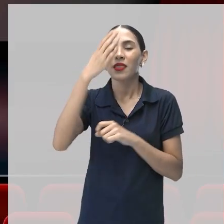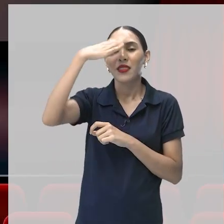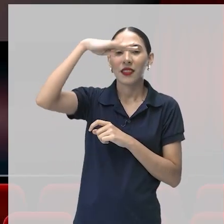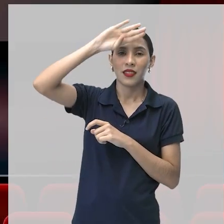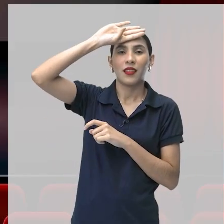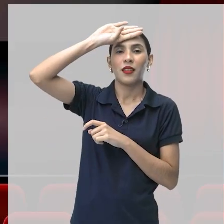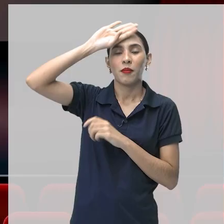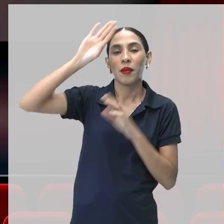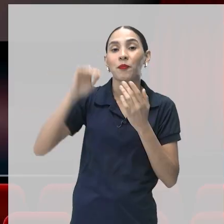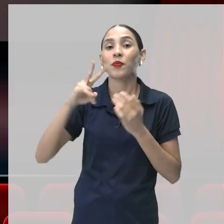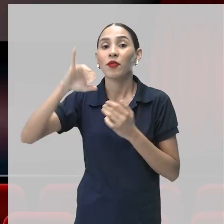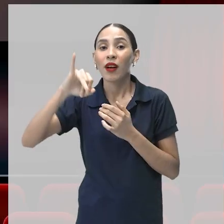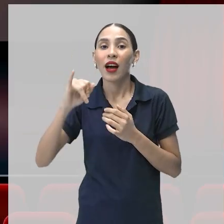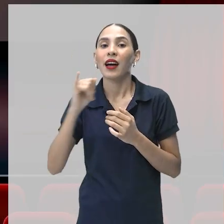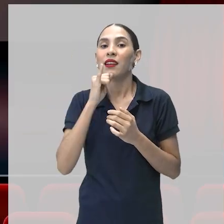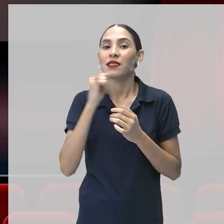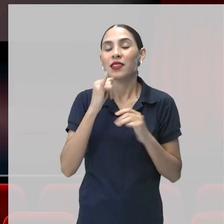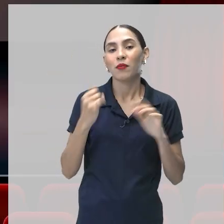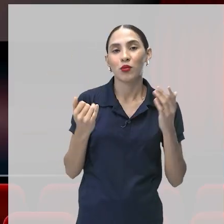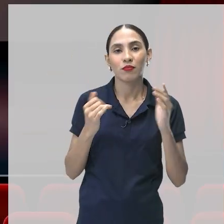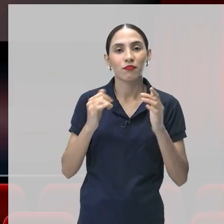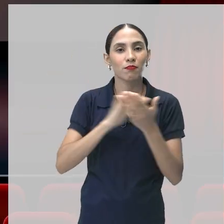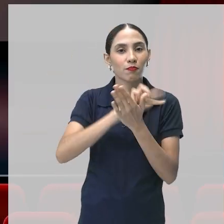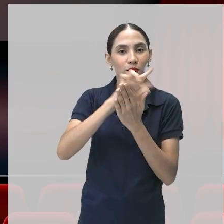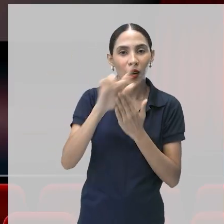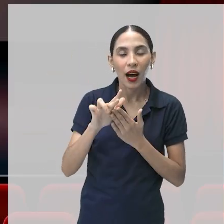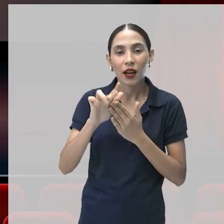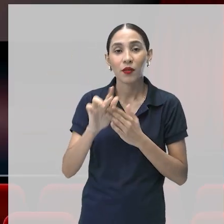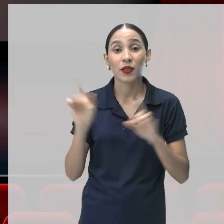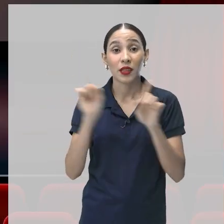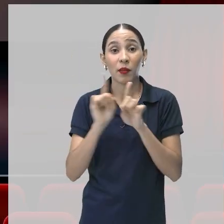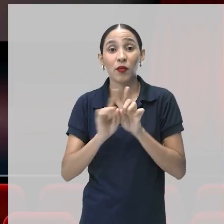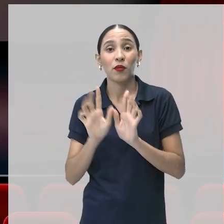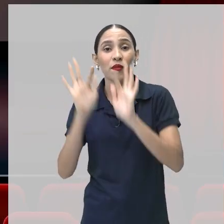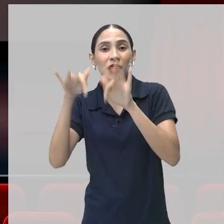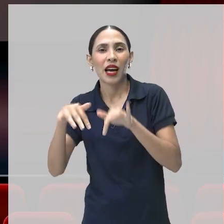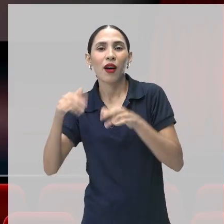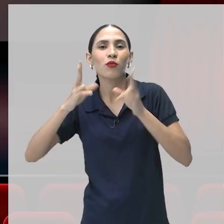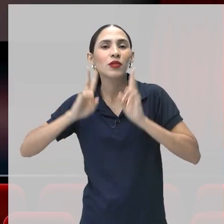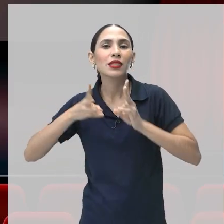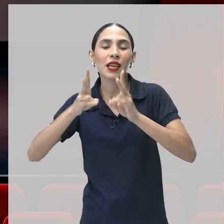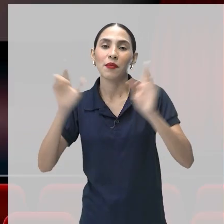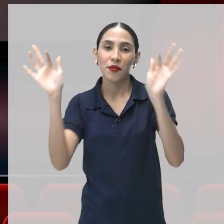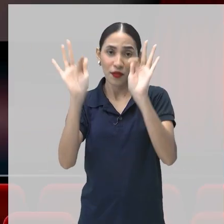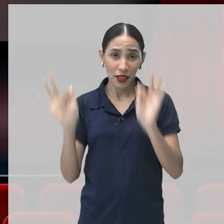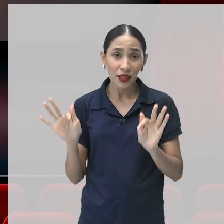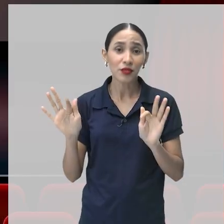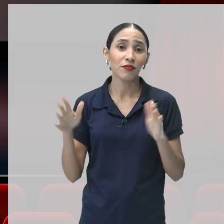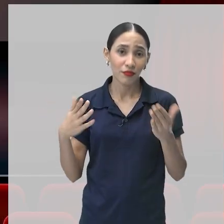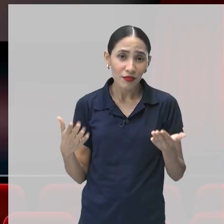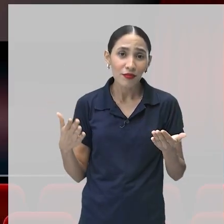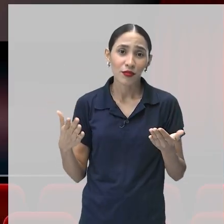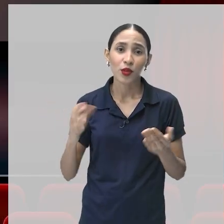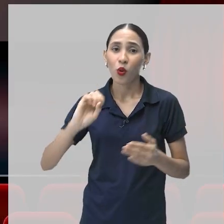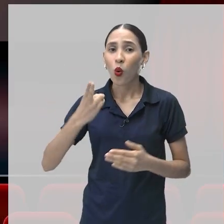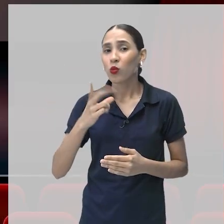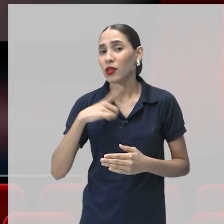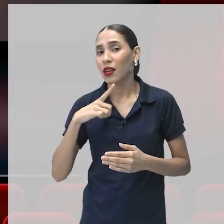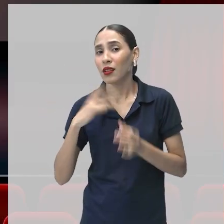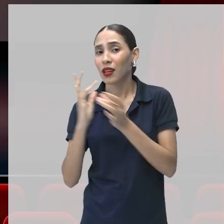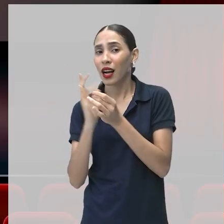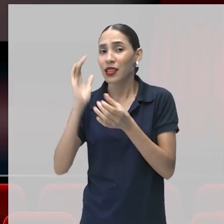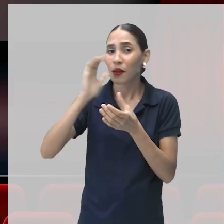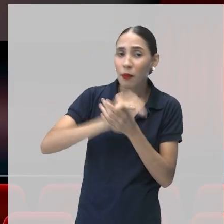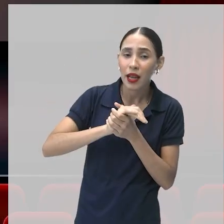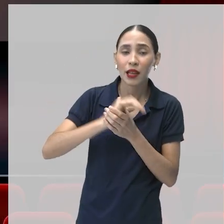né, que vão se solucionando. E, no final, tem um final sempre feliz, certo? Ou tem um casamento, ou tem